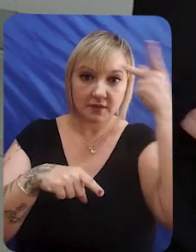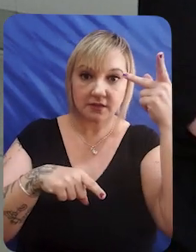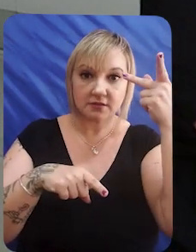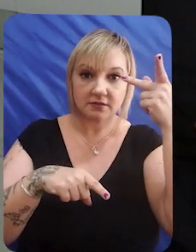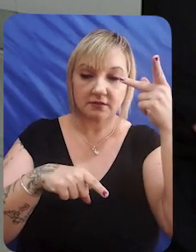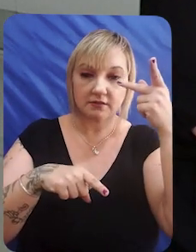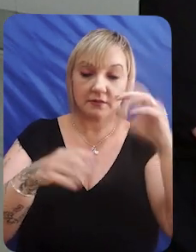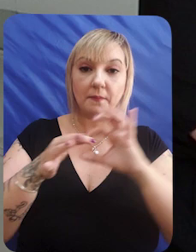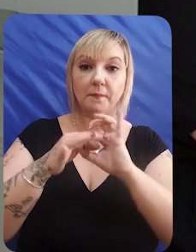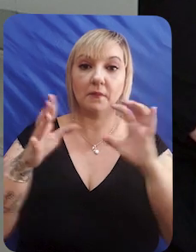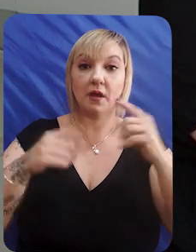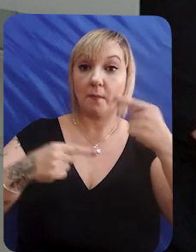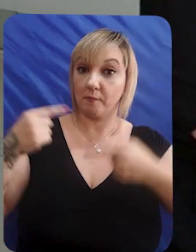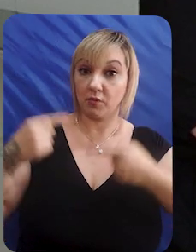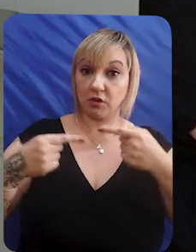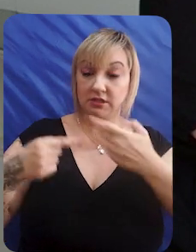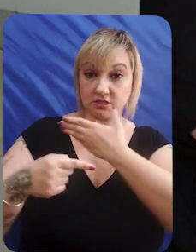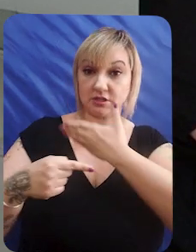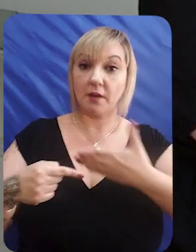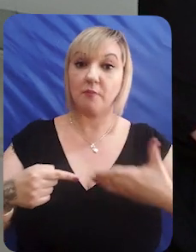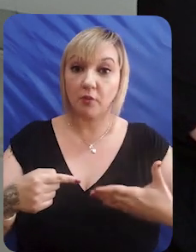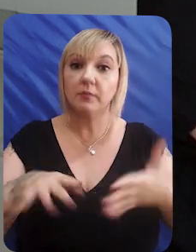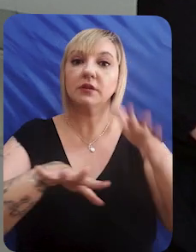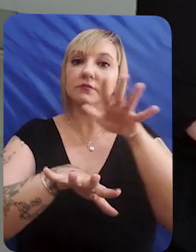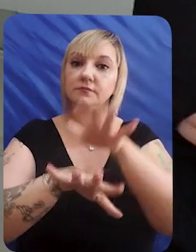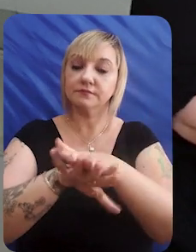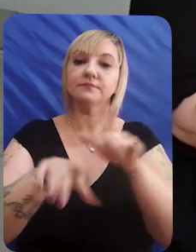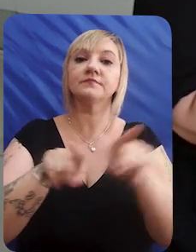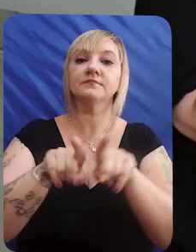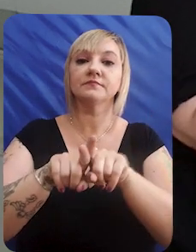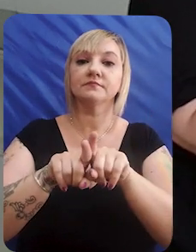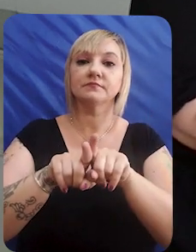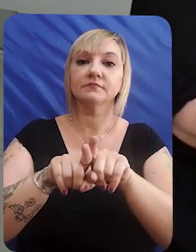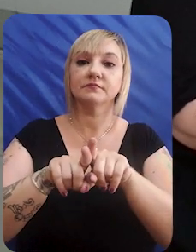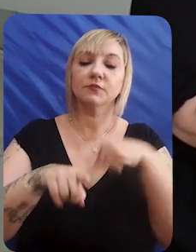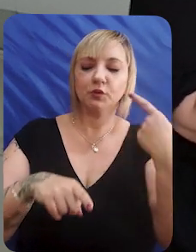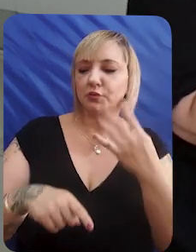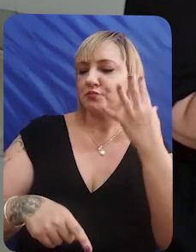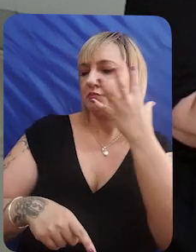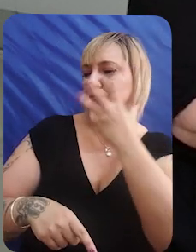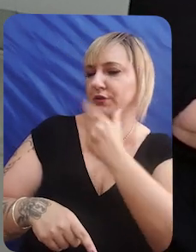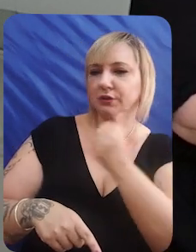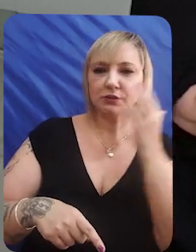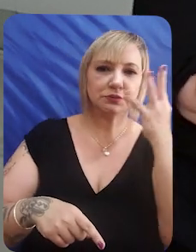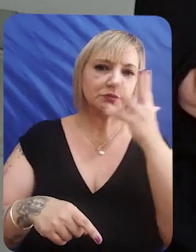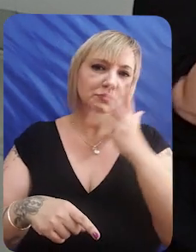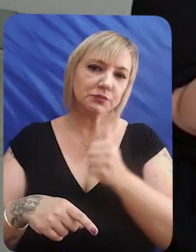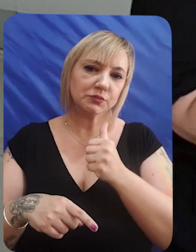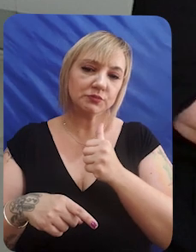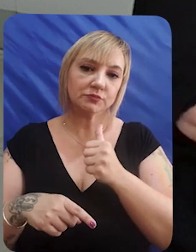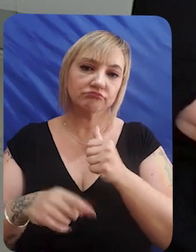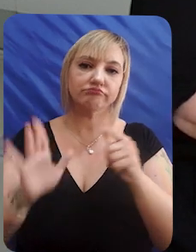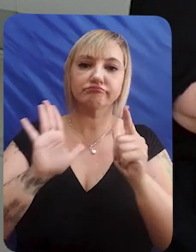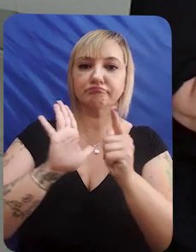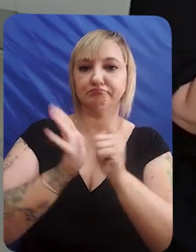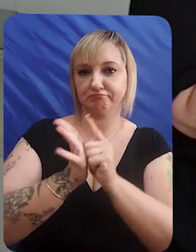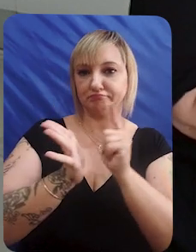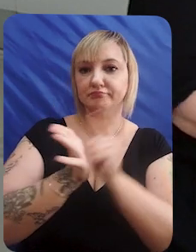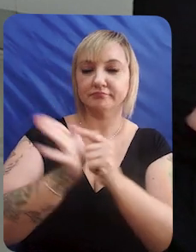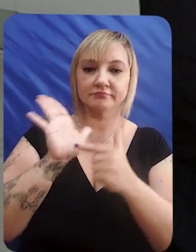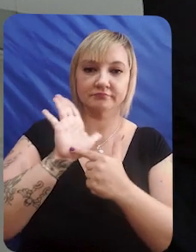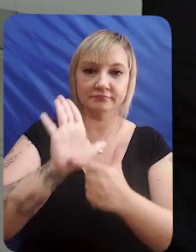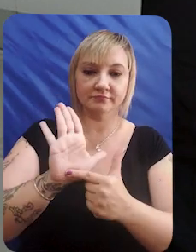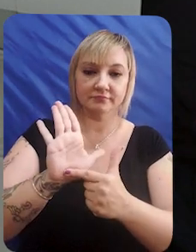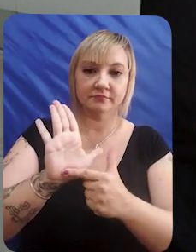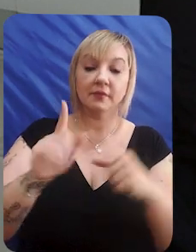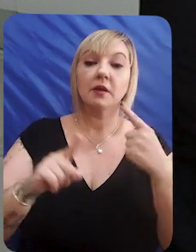cada vez mais essa política pública, né, de inclusão. Porque é tudo muito bonito ali no papel, a lei